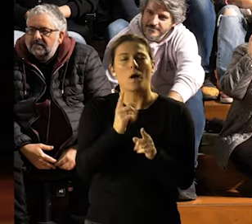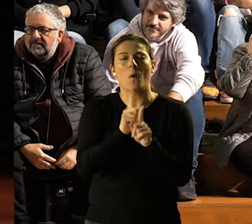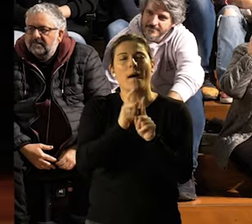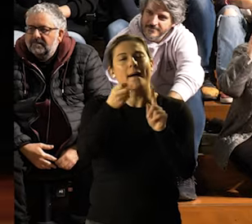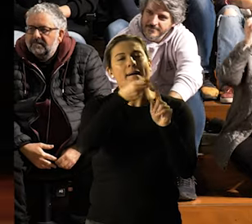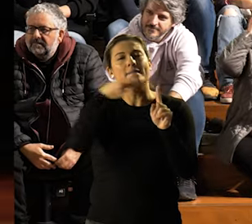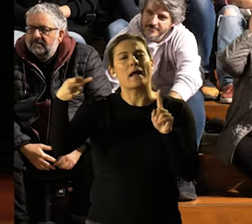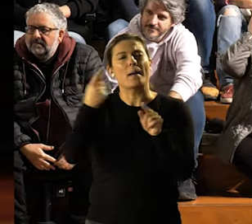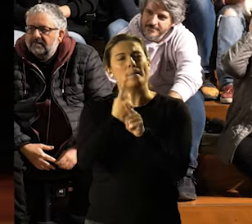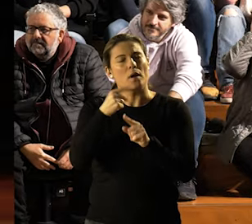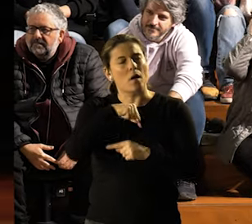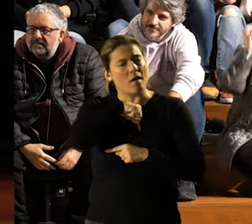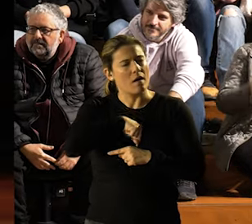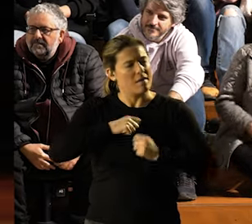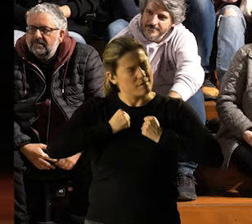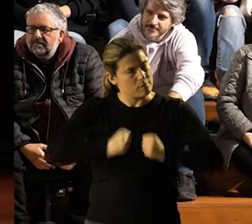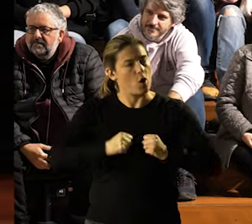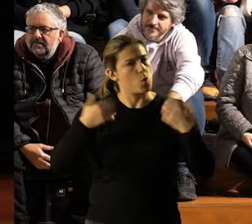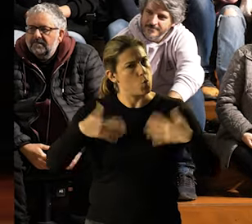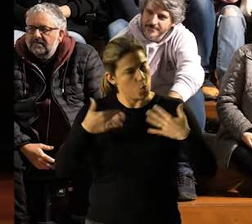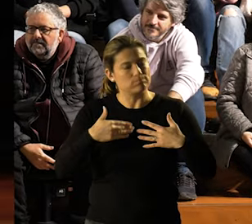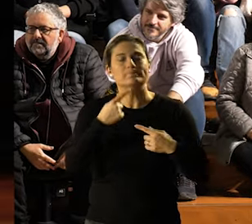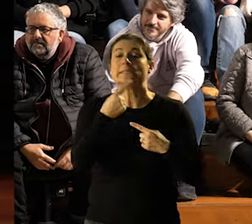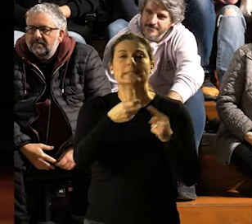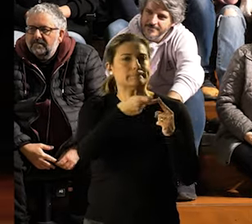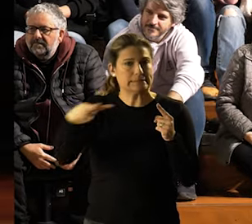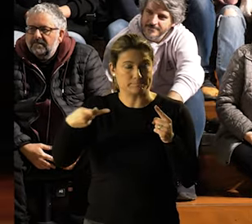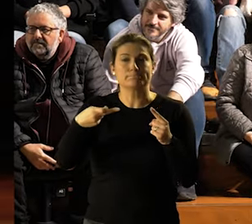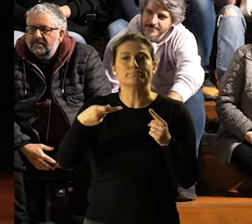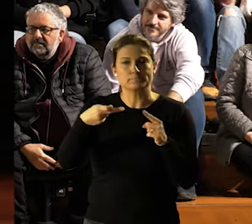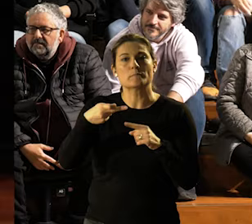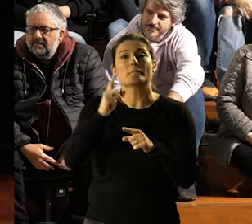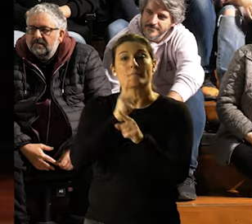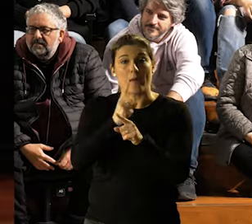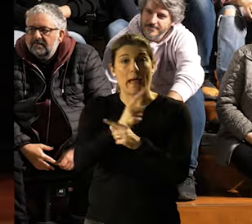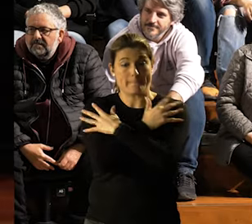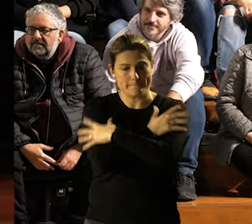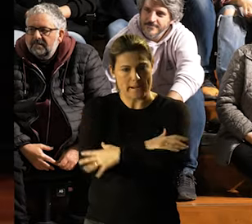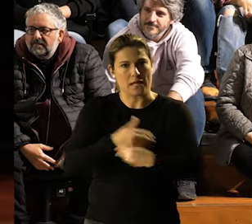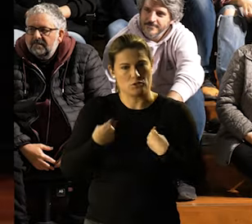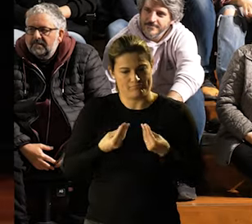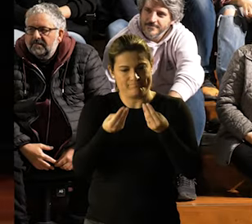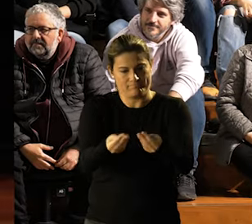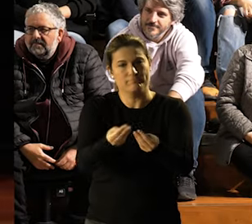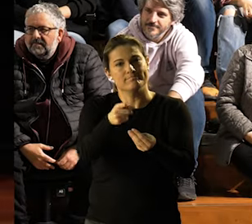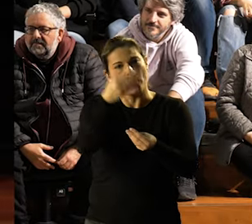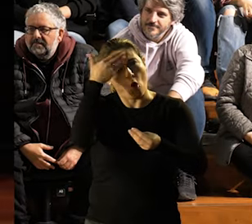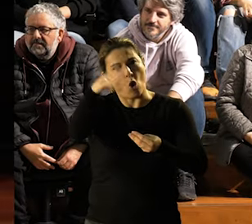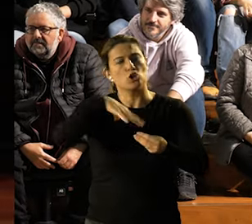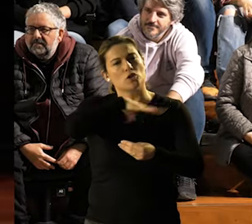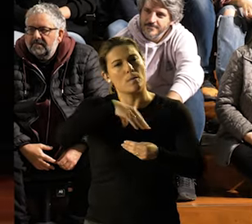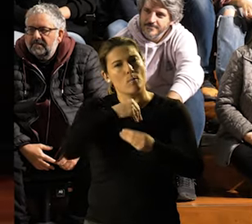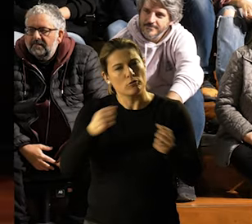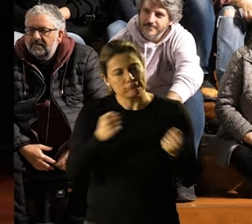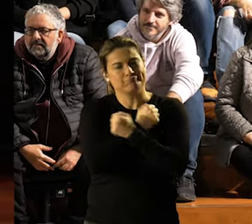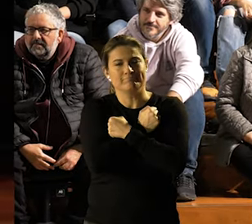porque nos toca lá no fundo que diz o seguinte Toma os meus braços para abraçar o mundo